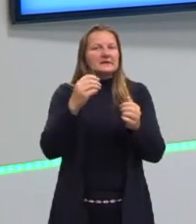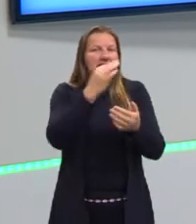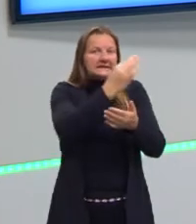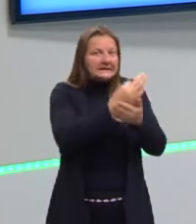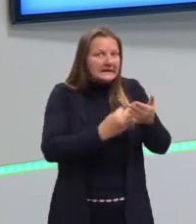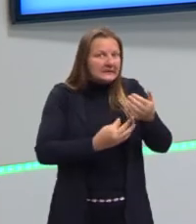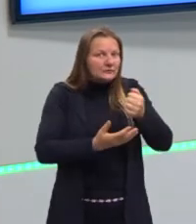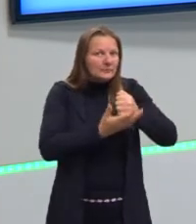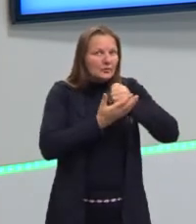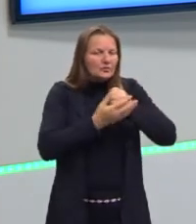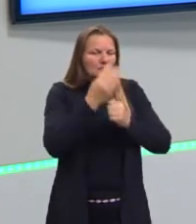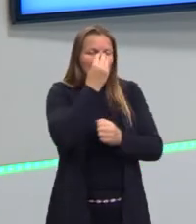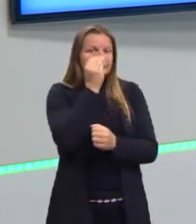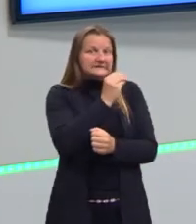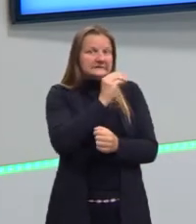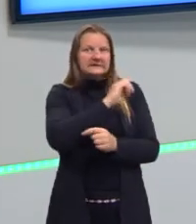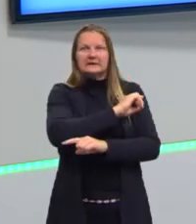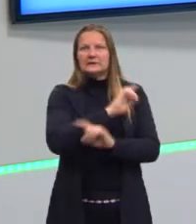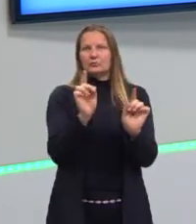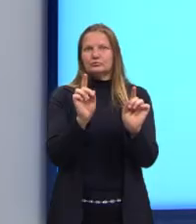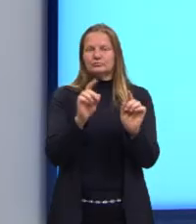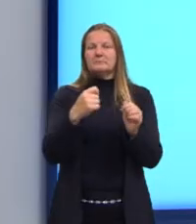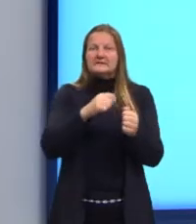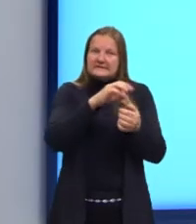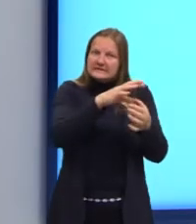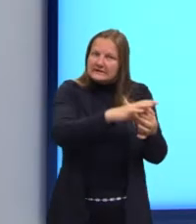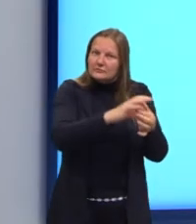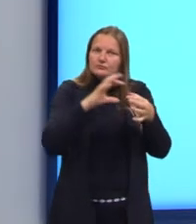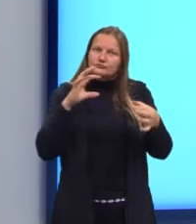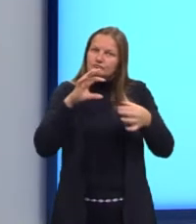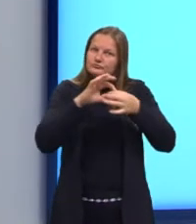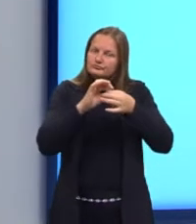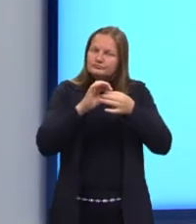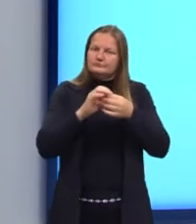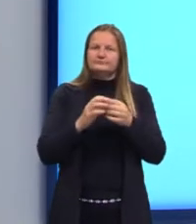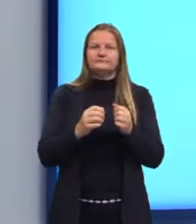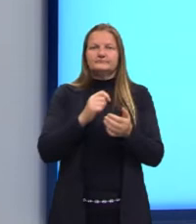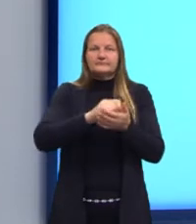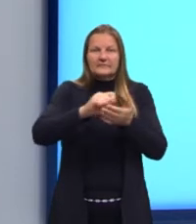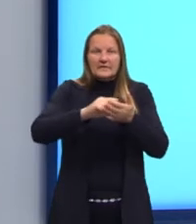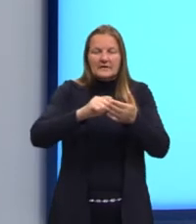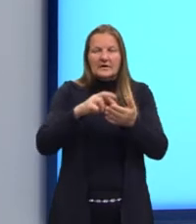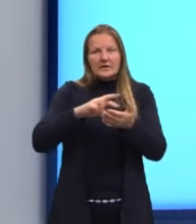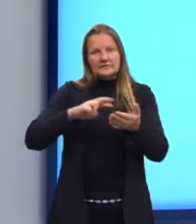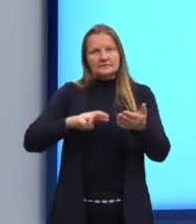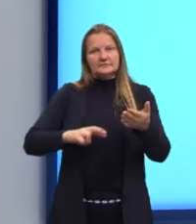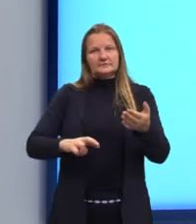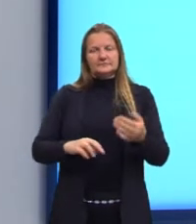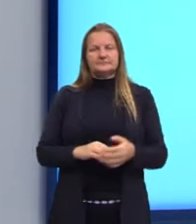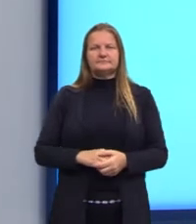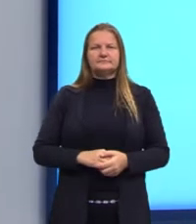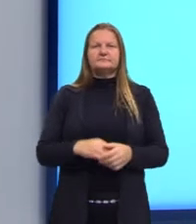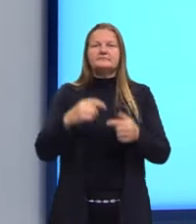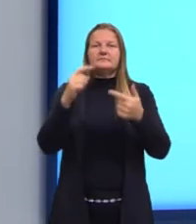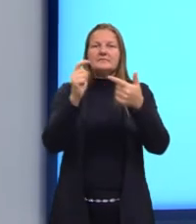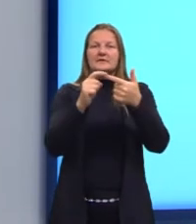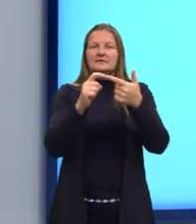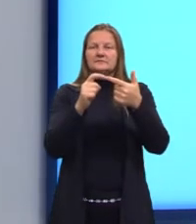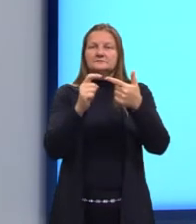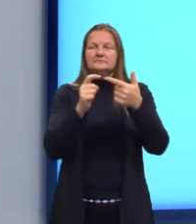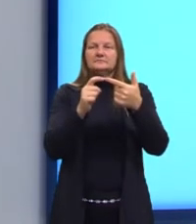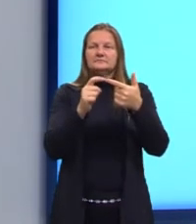não ignorar a necessidade da sua Interpretação para a escrita da redação a segunda coisa